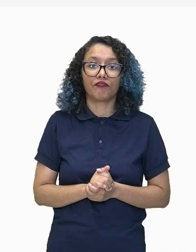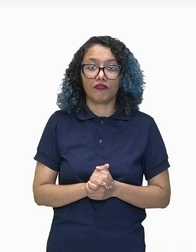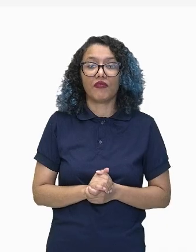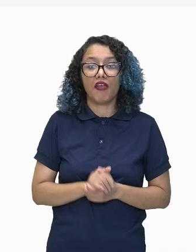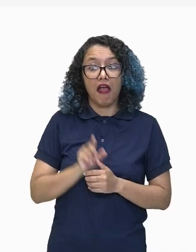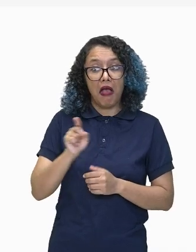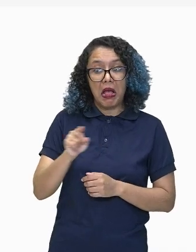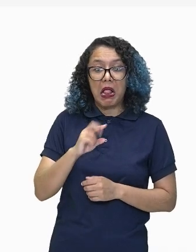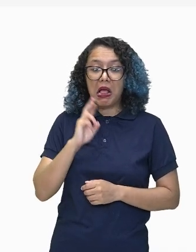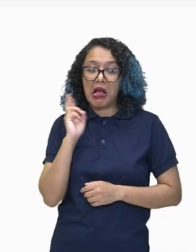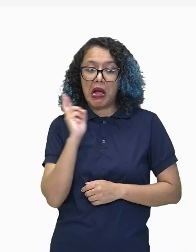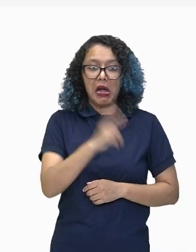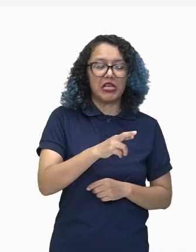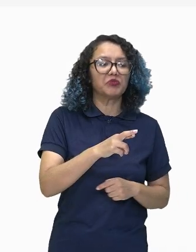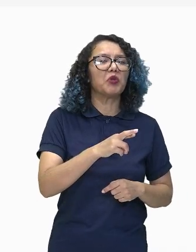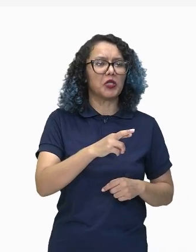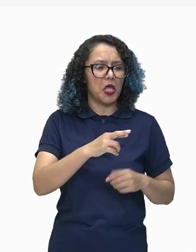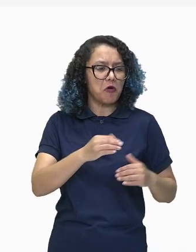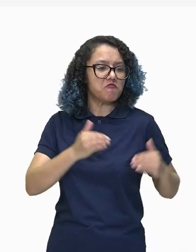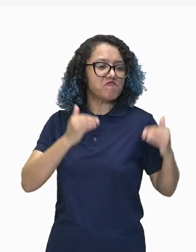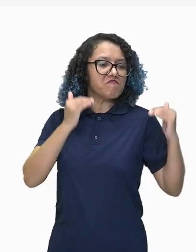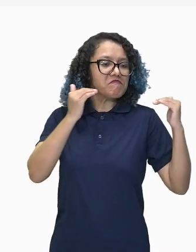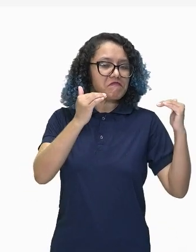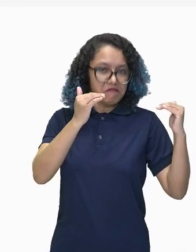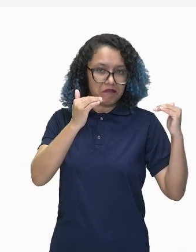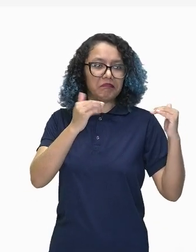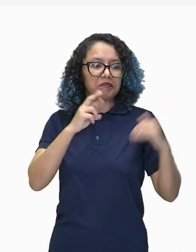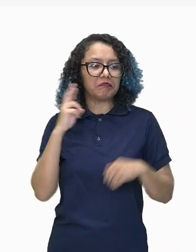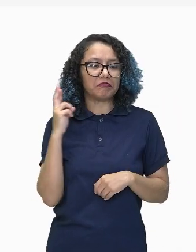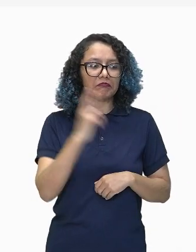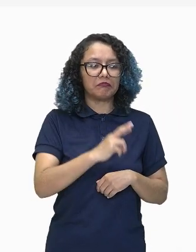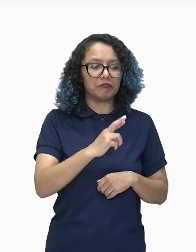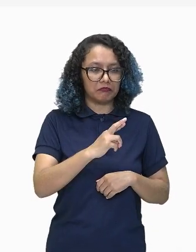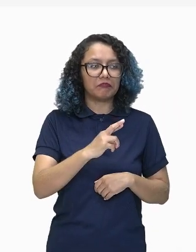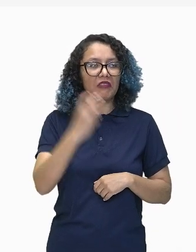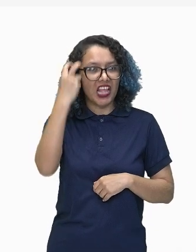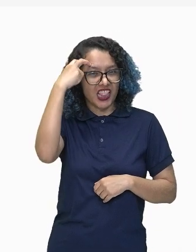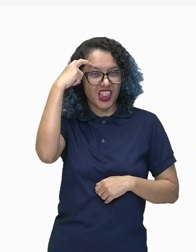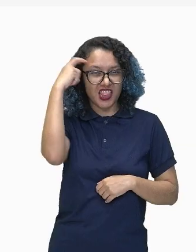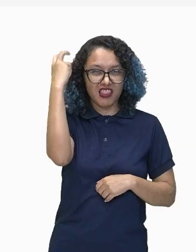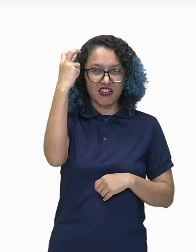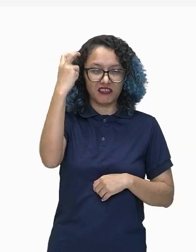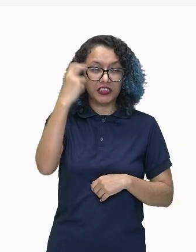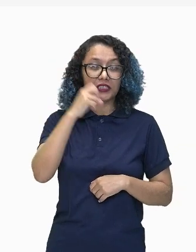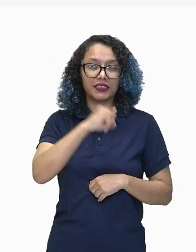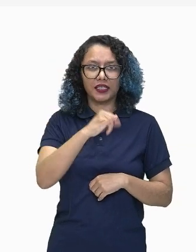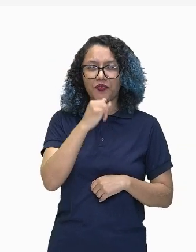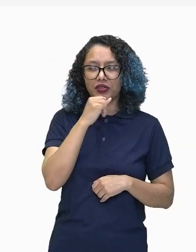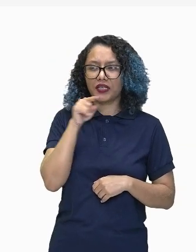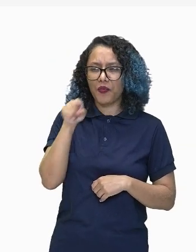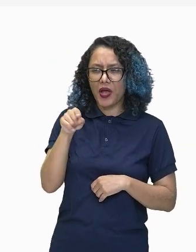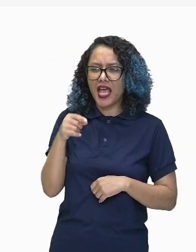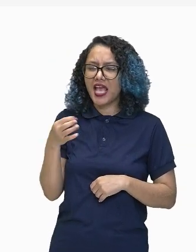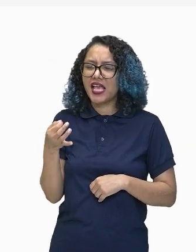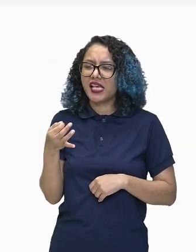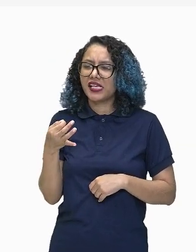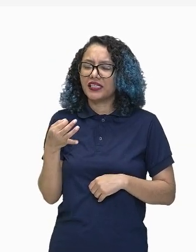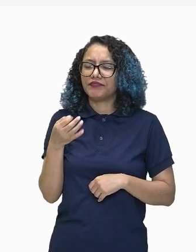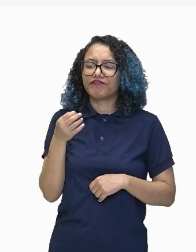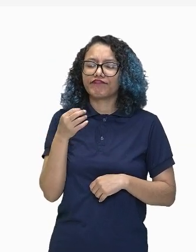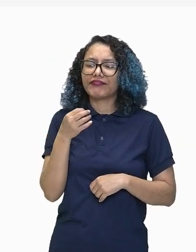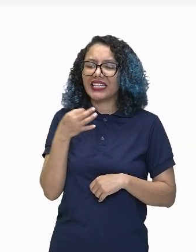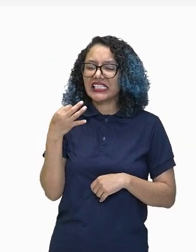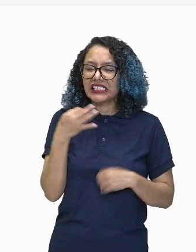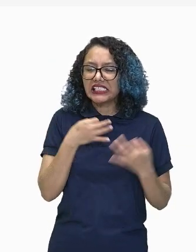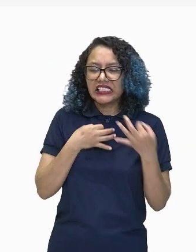altura aos haters. Então, quando você dá uma resposta a alguém que te fez uma crítica ou te falou de maneira sarcástica, você pode usar